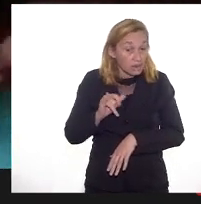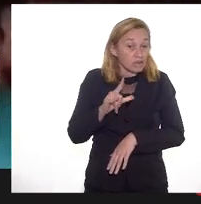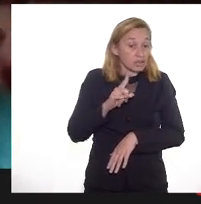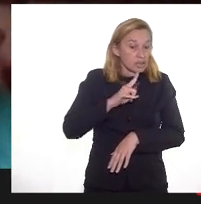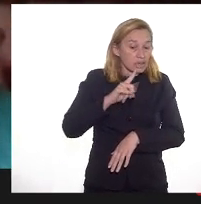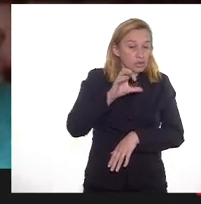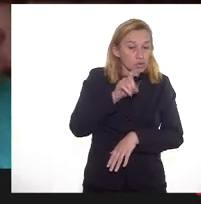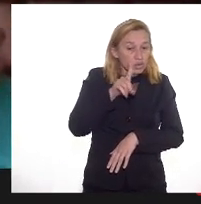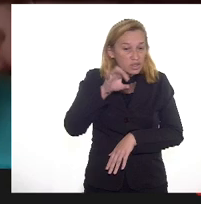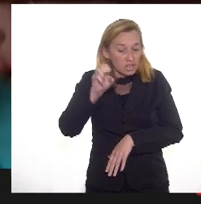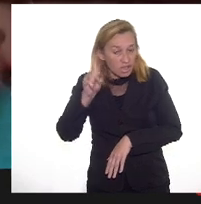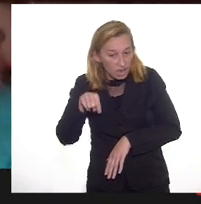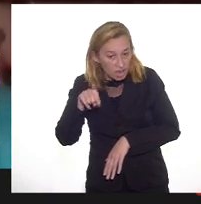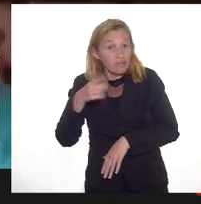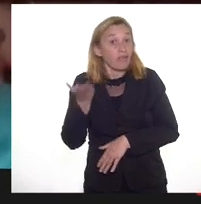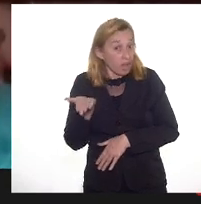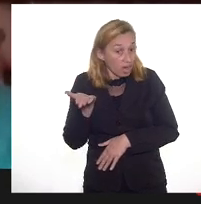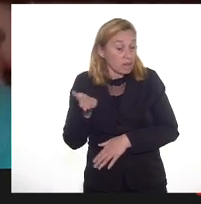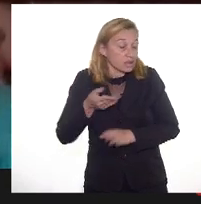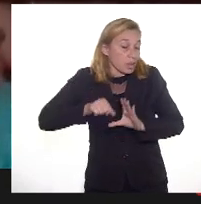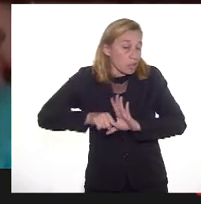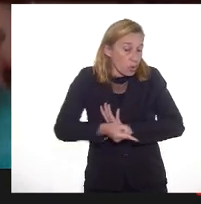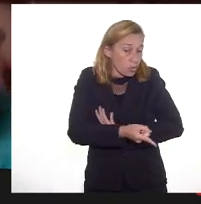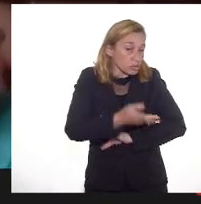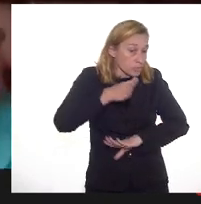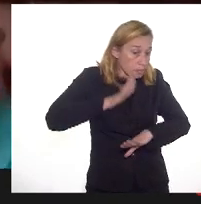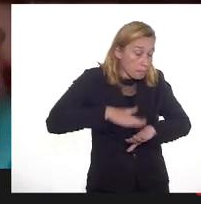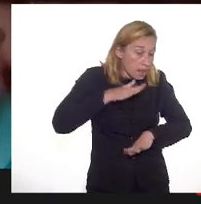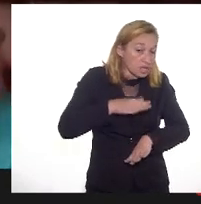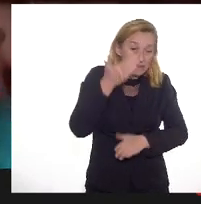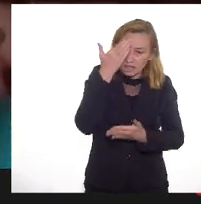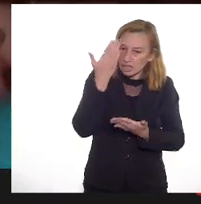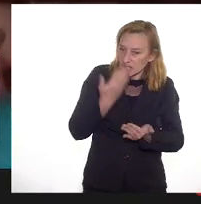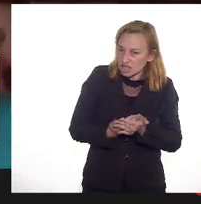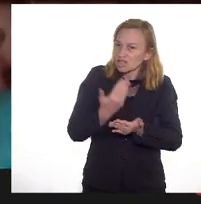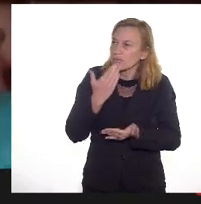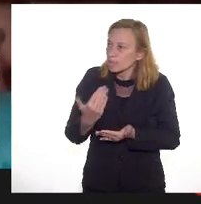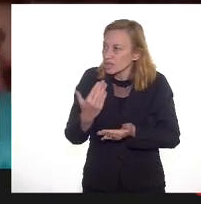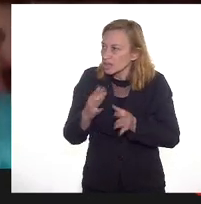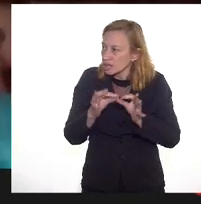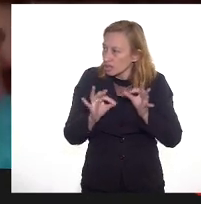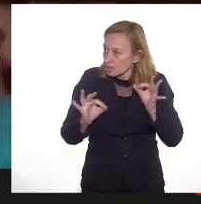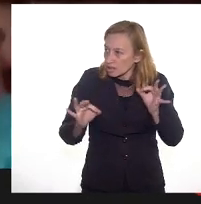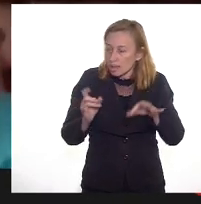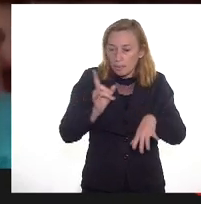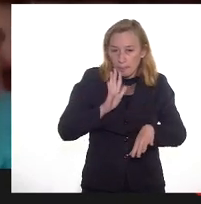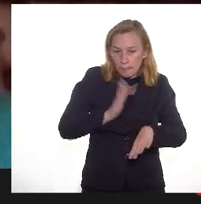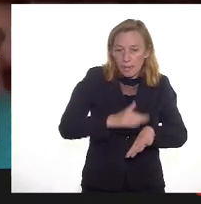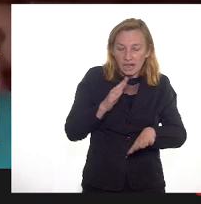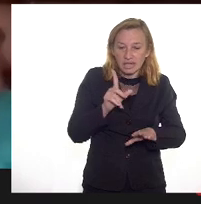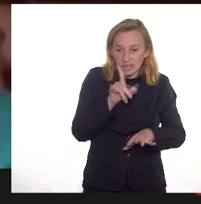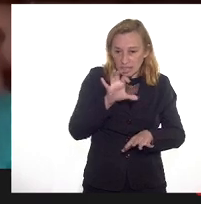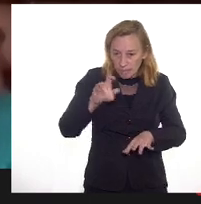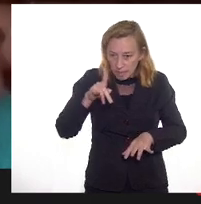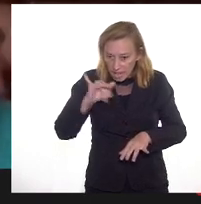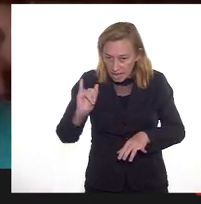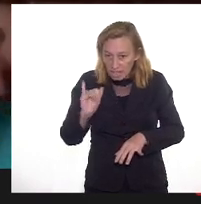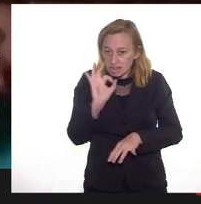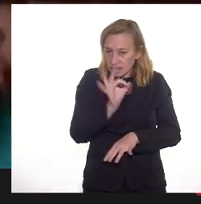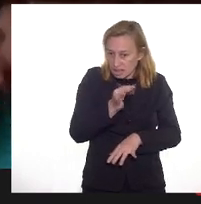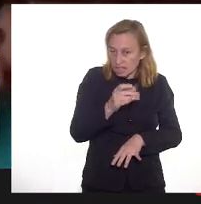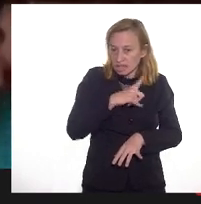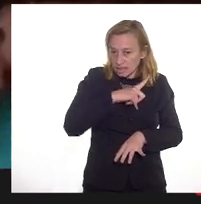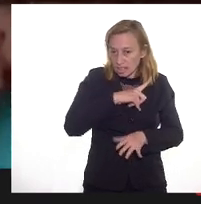um dossiê, né, que se aprofunde. Acredito que a gente vai pedir uma extensão dessa CPI, tenho quase que certeza